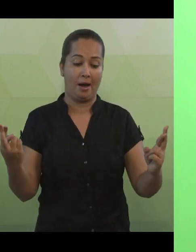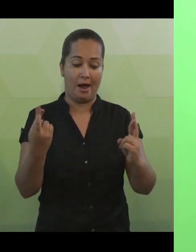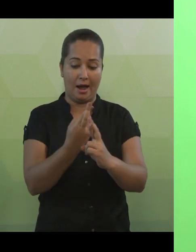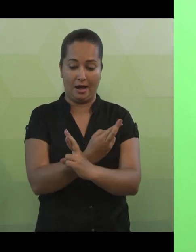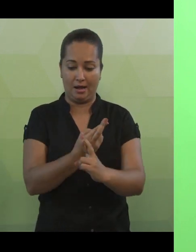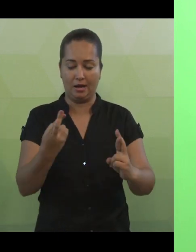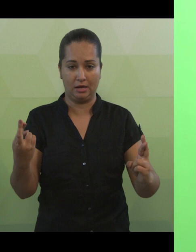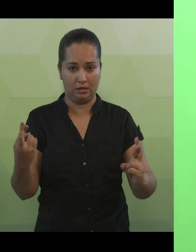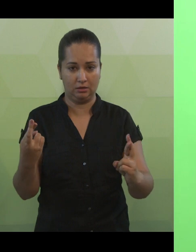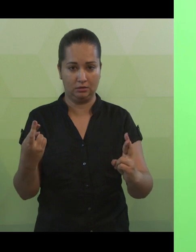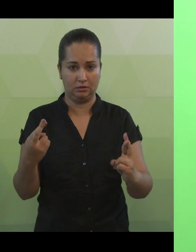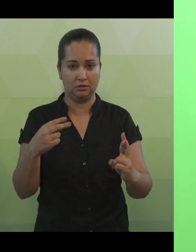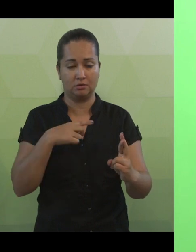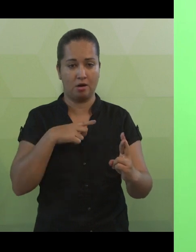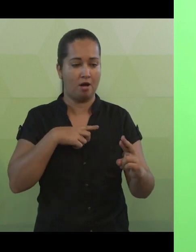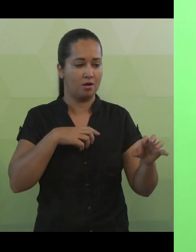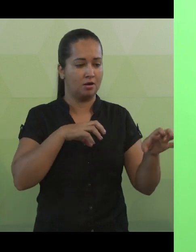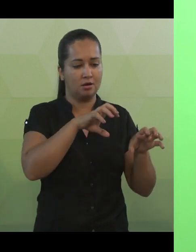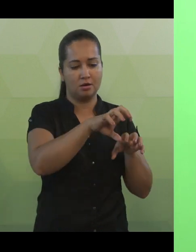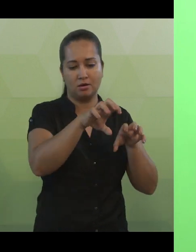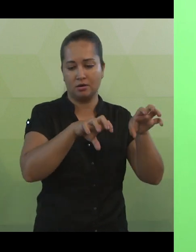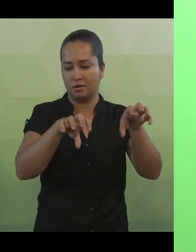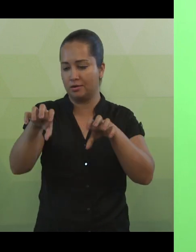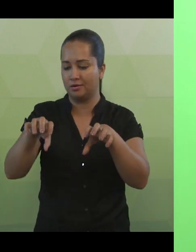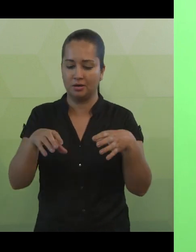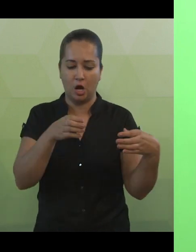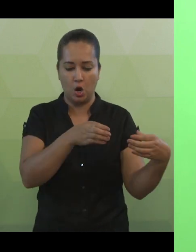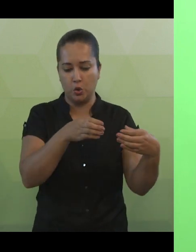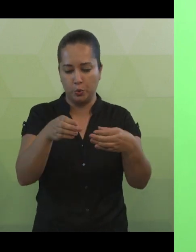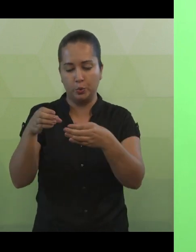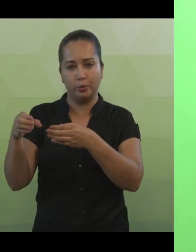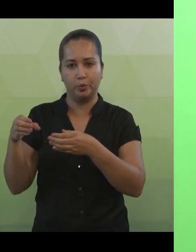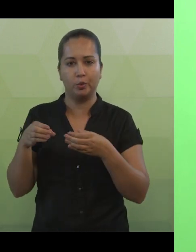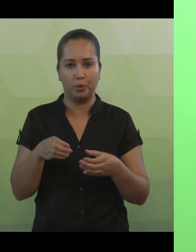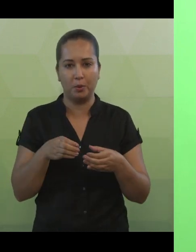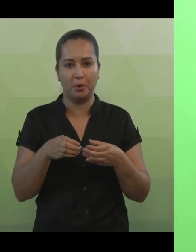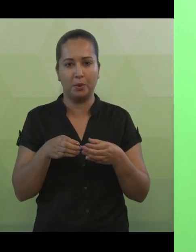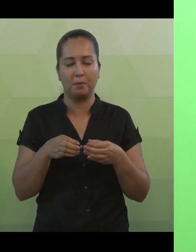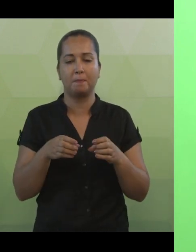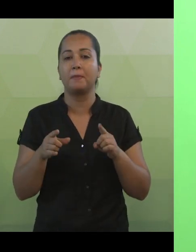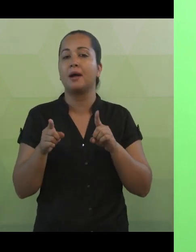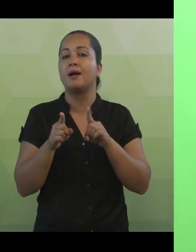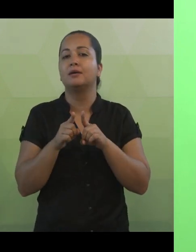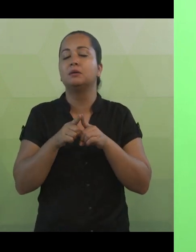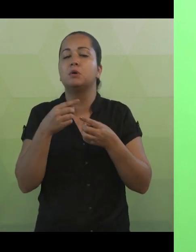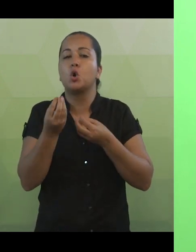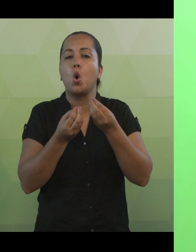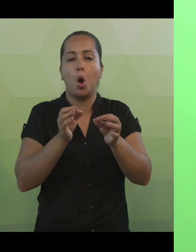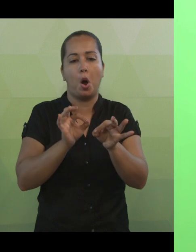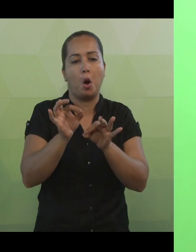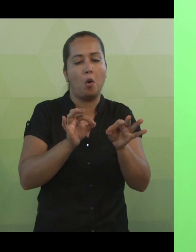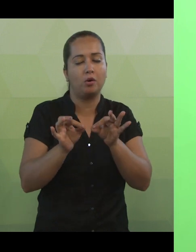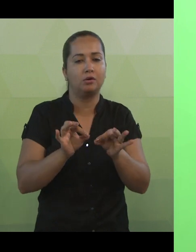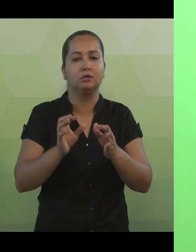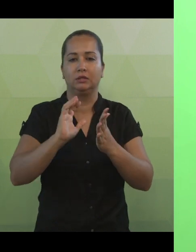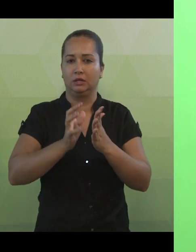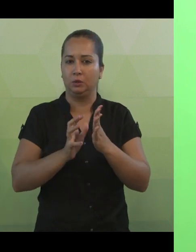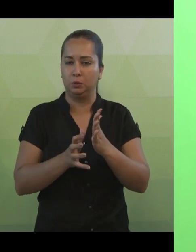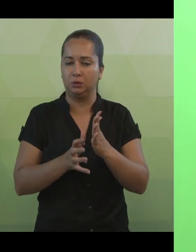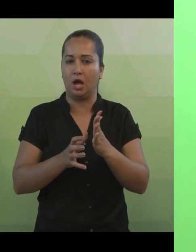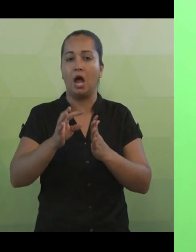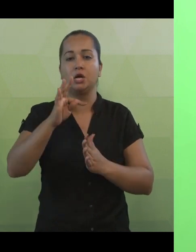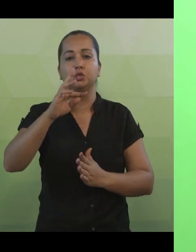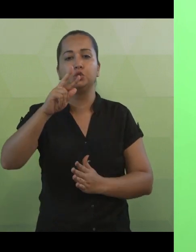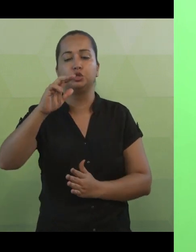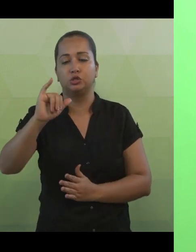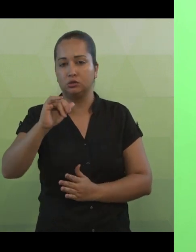entidade-relacionamento, o diagrama entidade-relacionamento. Nós estudamos também sobre os sistemas gerenciadores de bancos de dados, os tipos de dados que